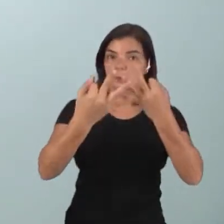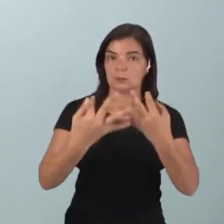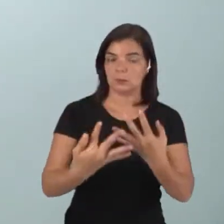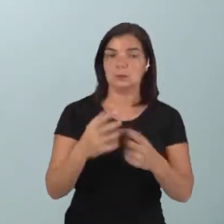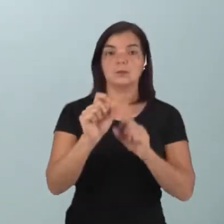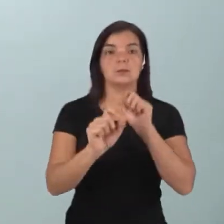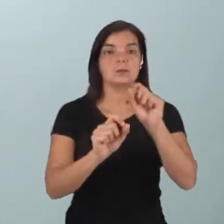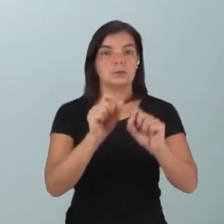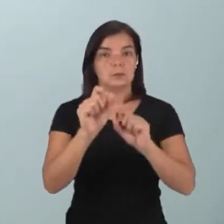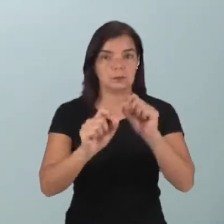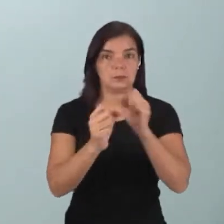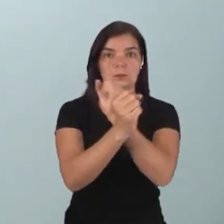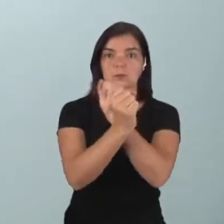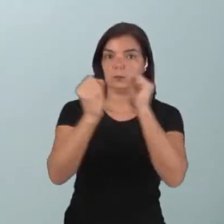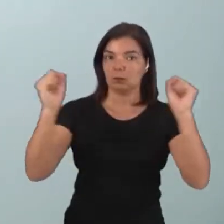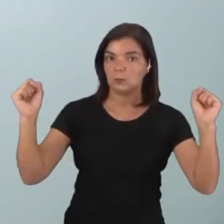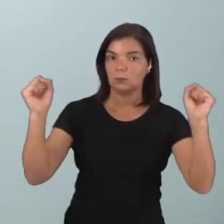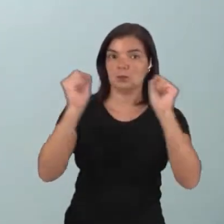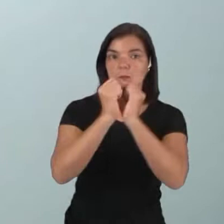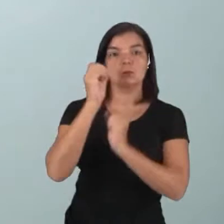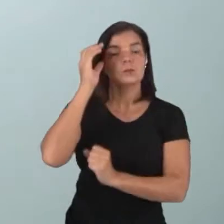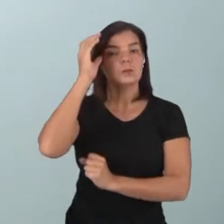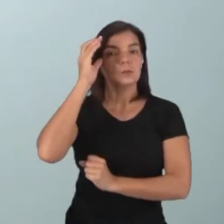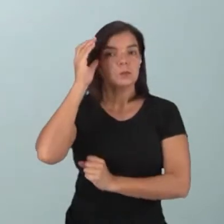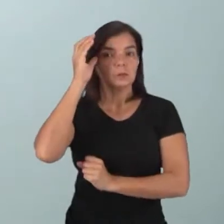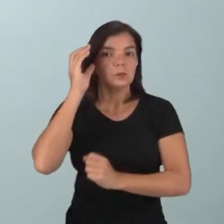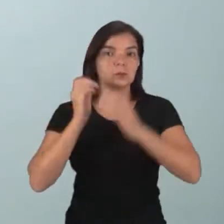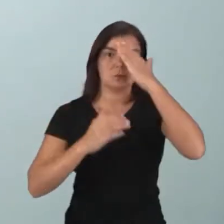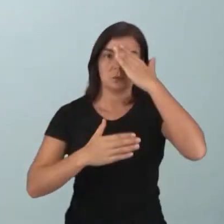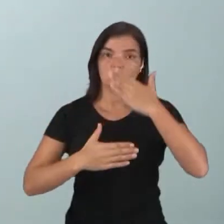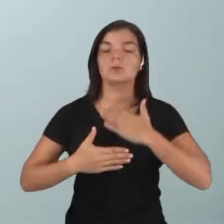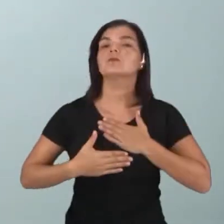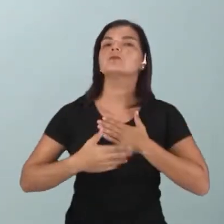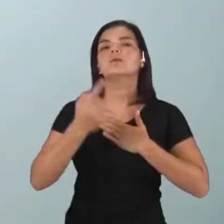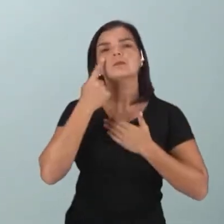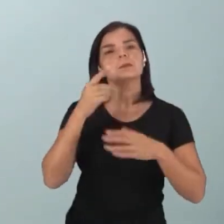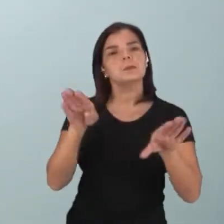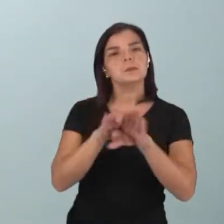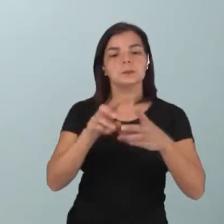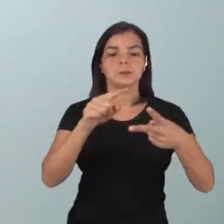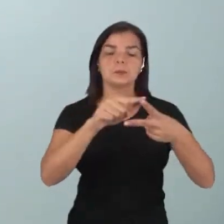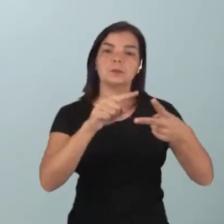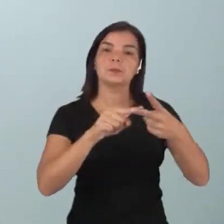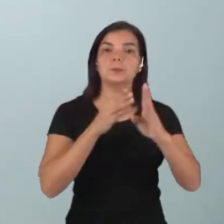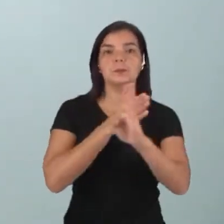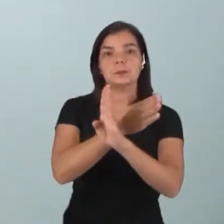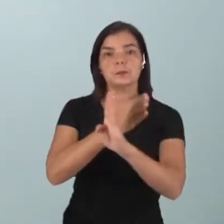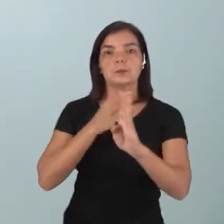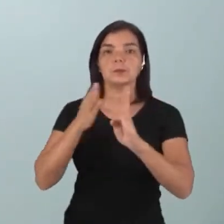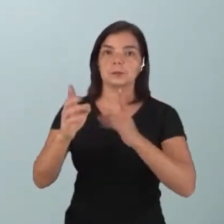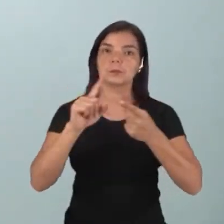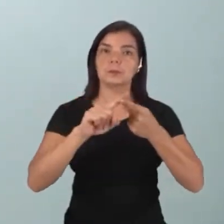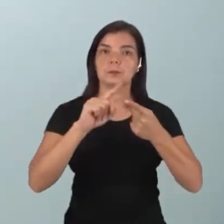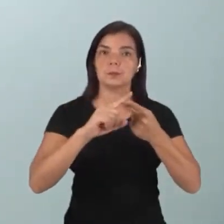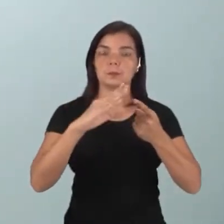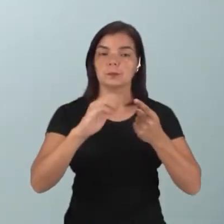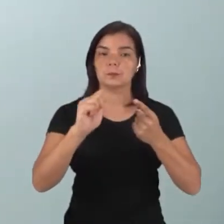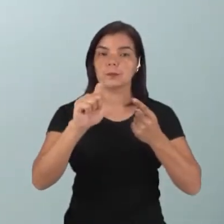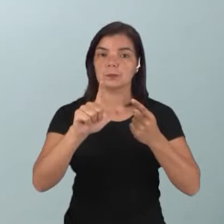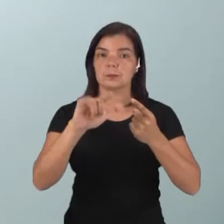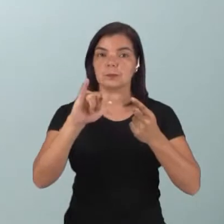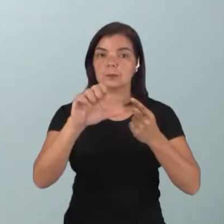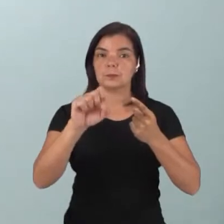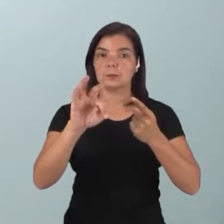do que é essa ginástica de conscientização corporal, e nós vamos ver também sobre duas modalidades, a calistenia